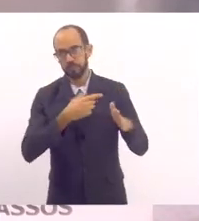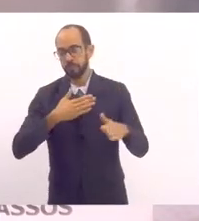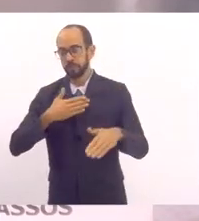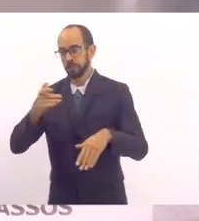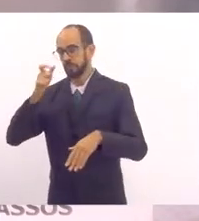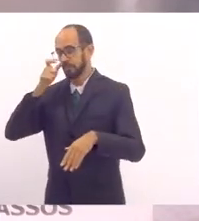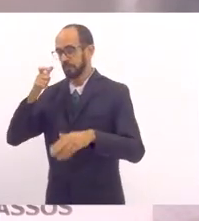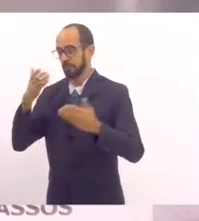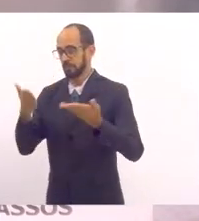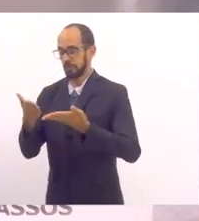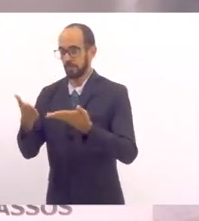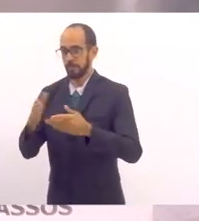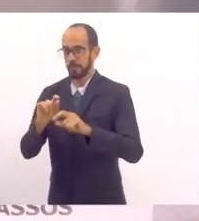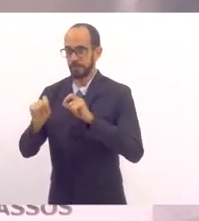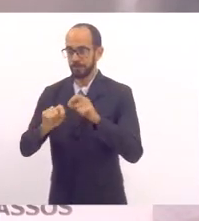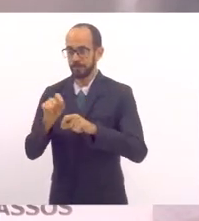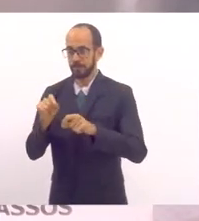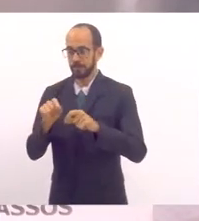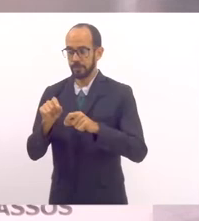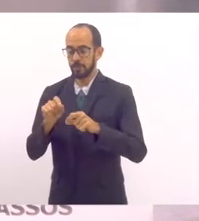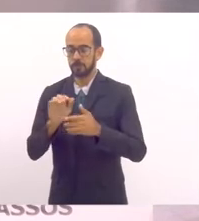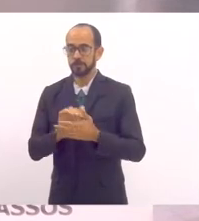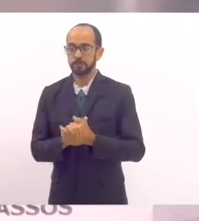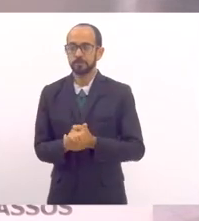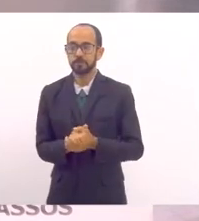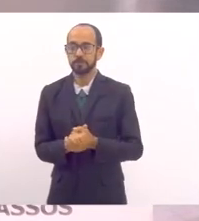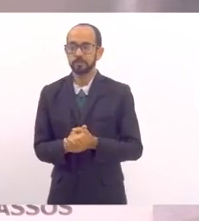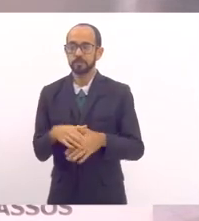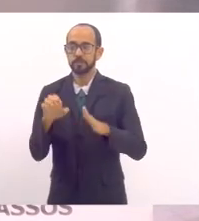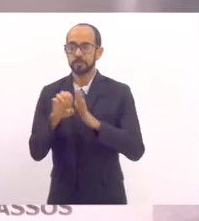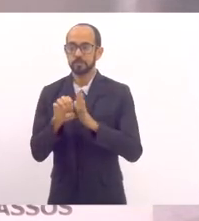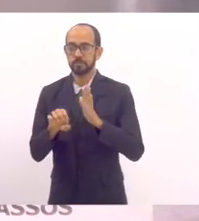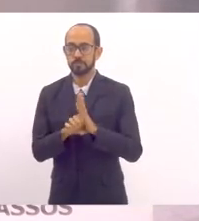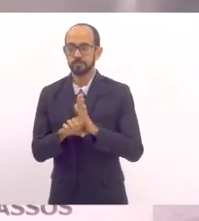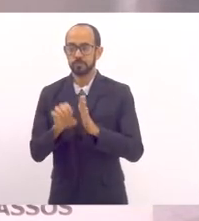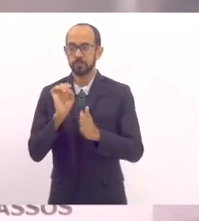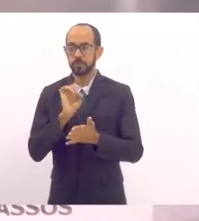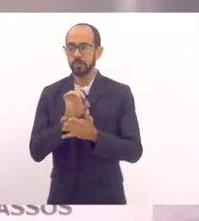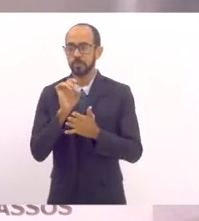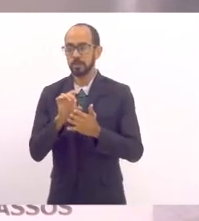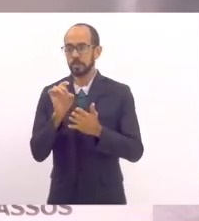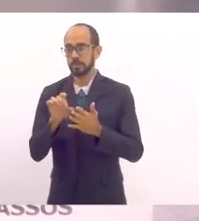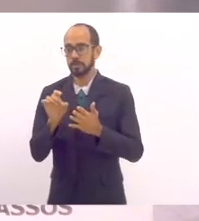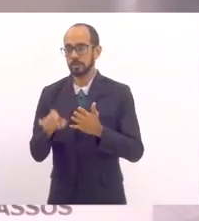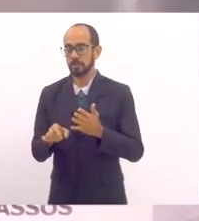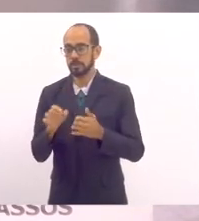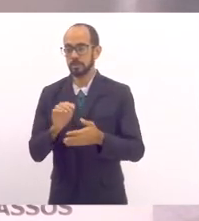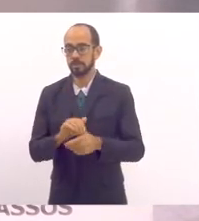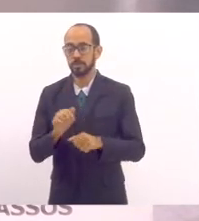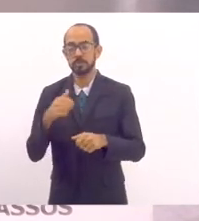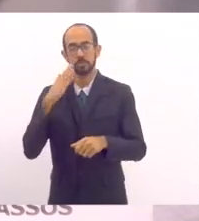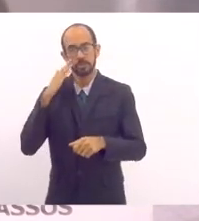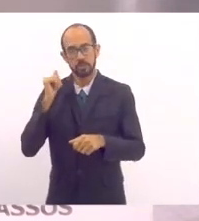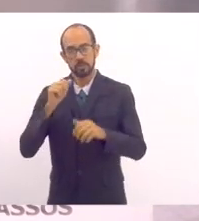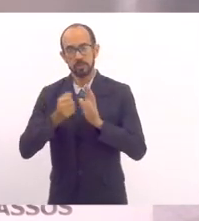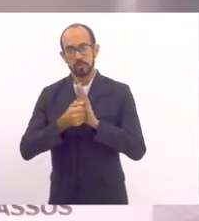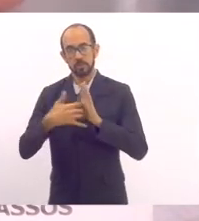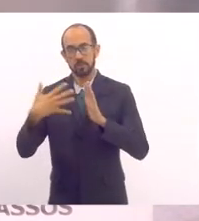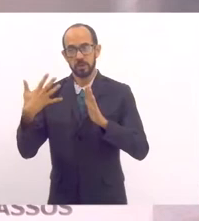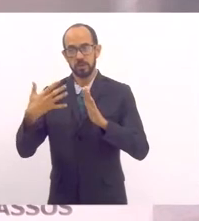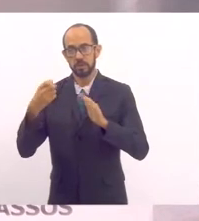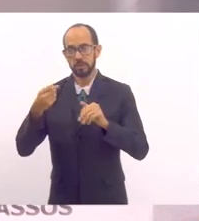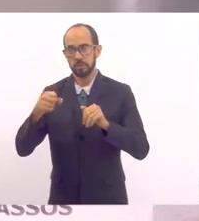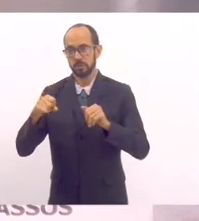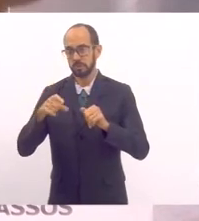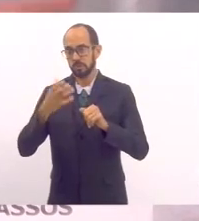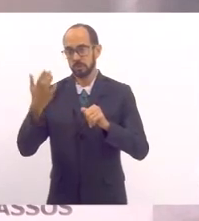será pautar emenda por emenda. Sei que são várias. Se optar, eu nem vou